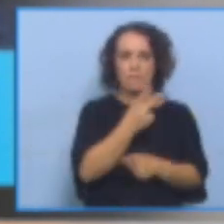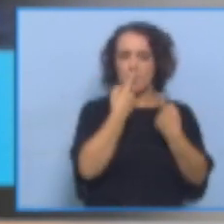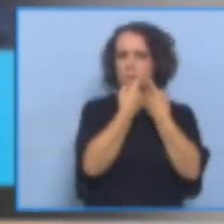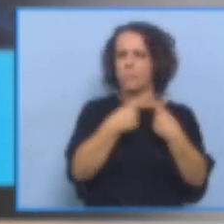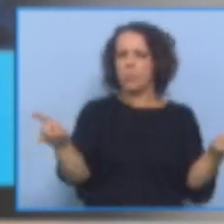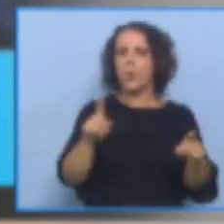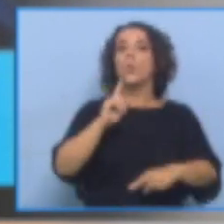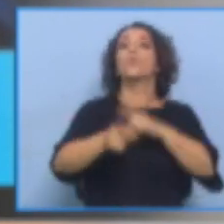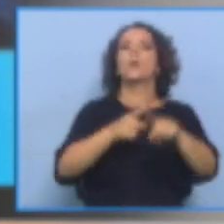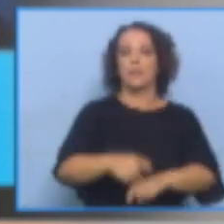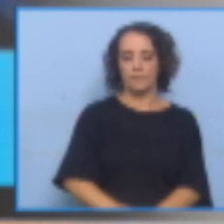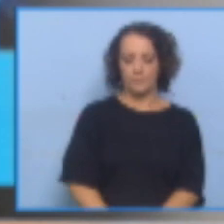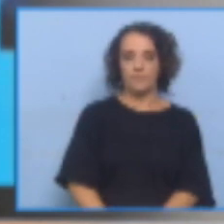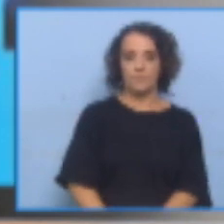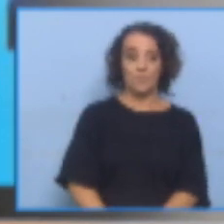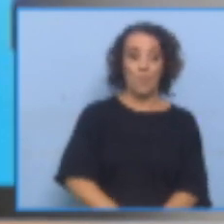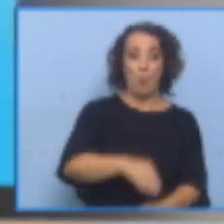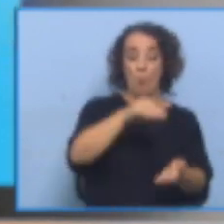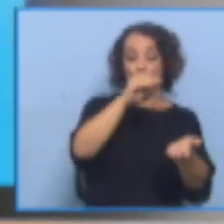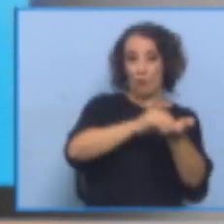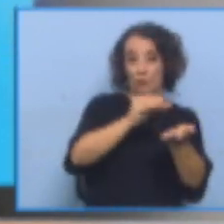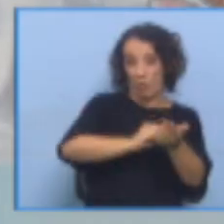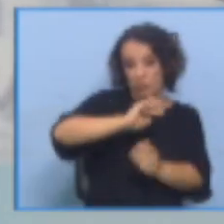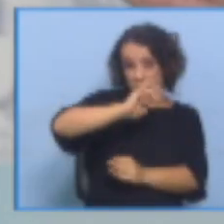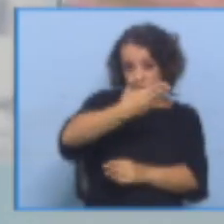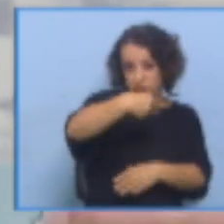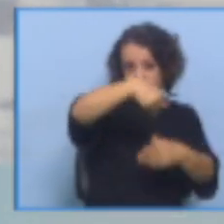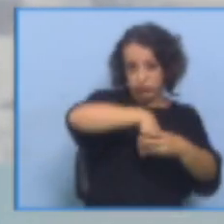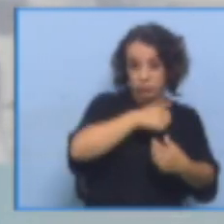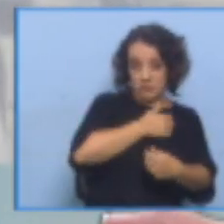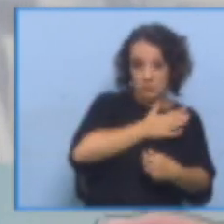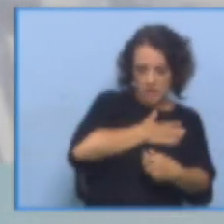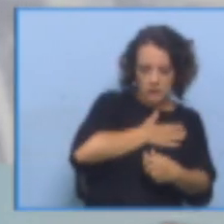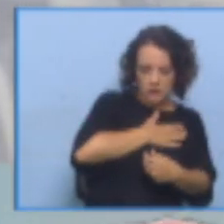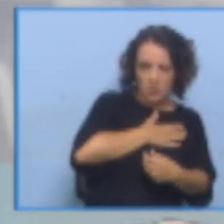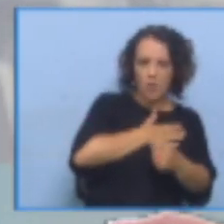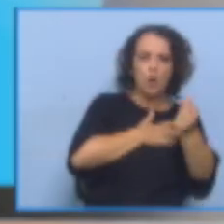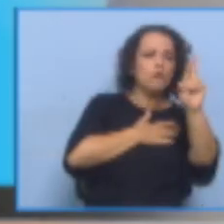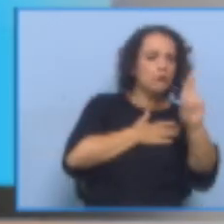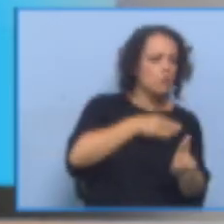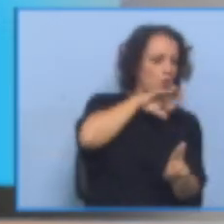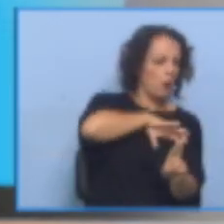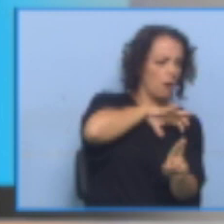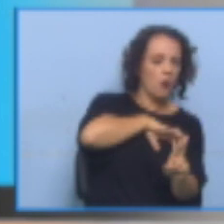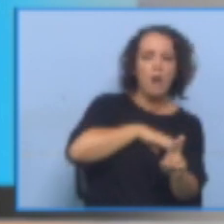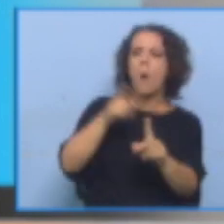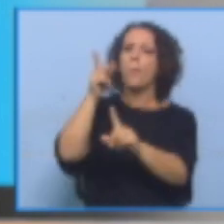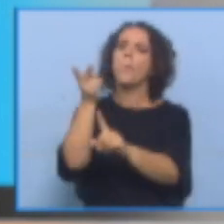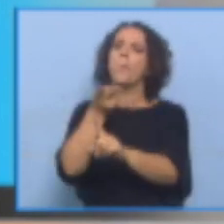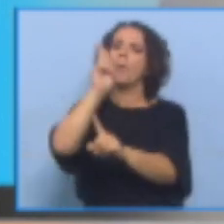o salário dos mais pobres nessas empresas e dos dirigentes dessas empresas.